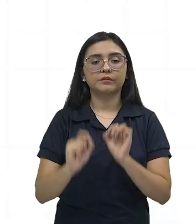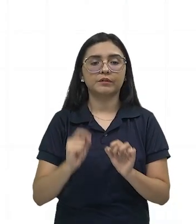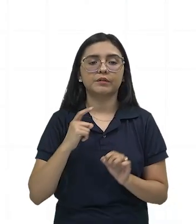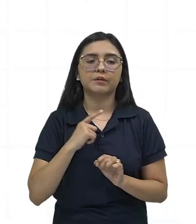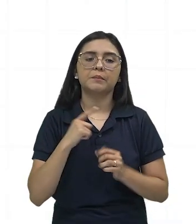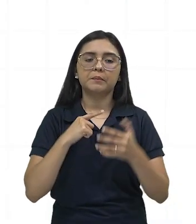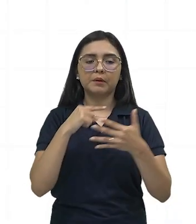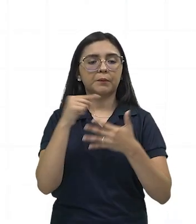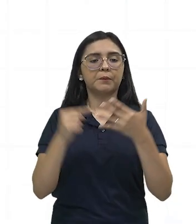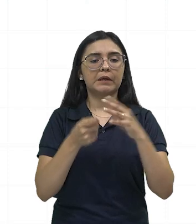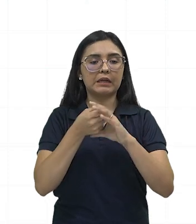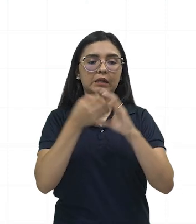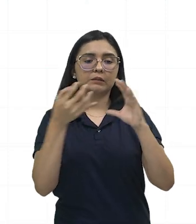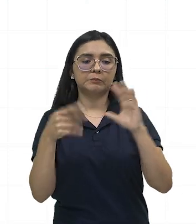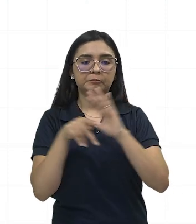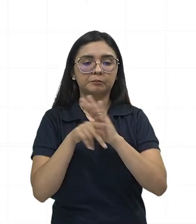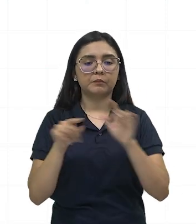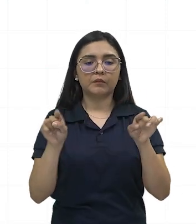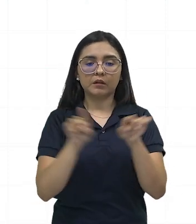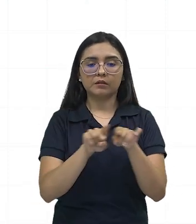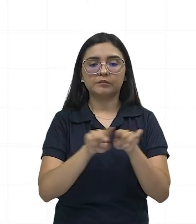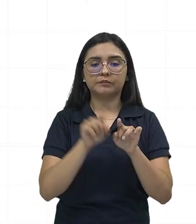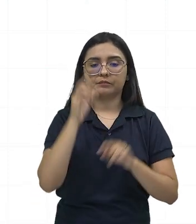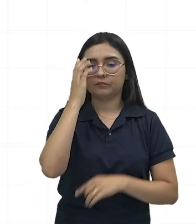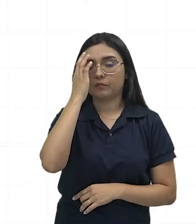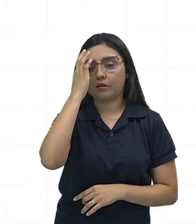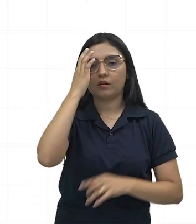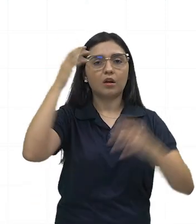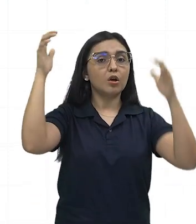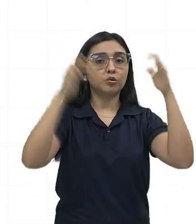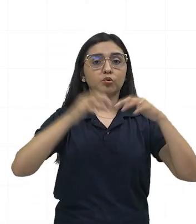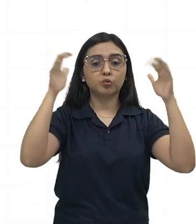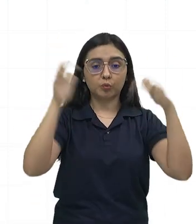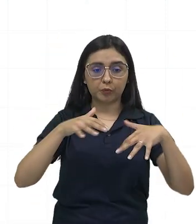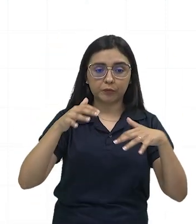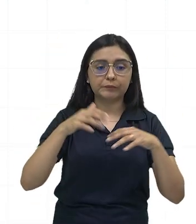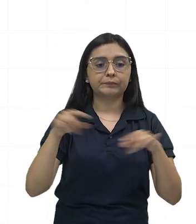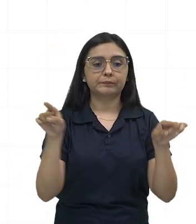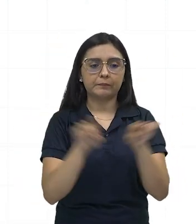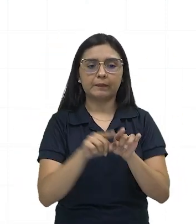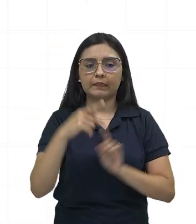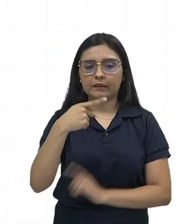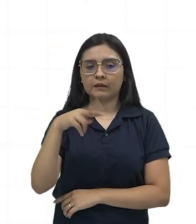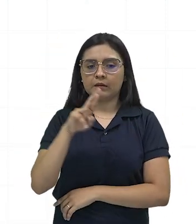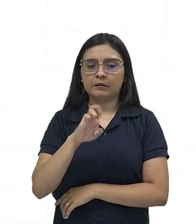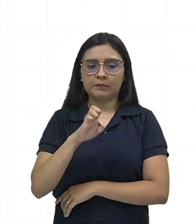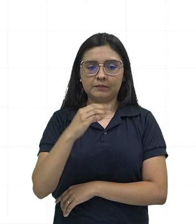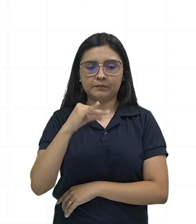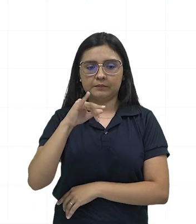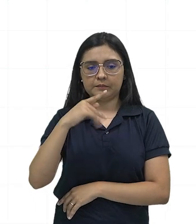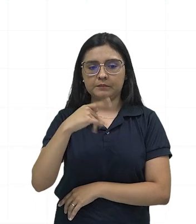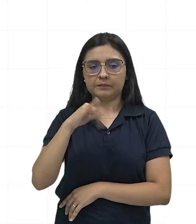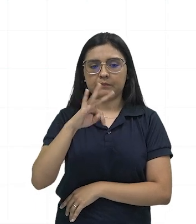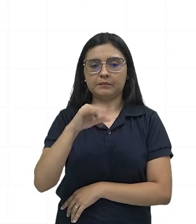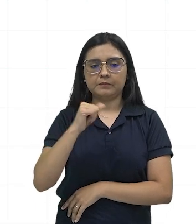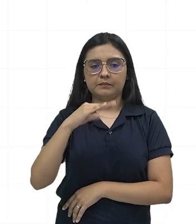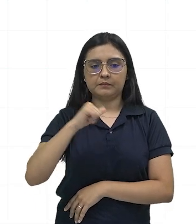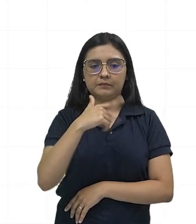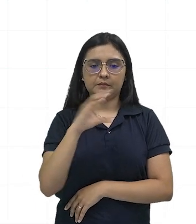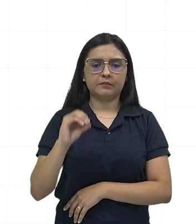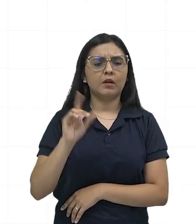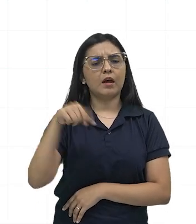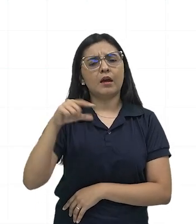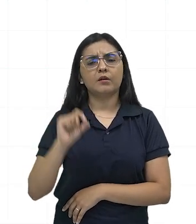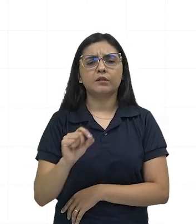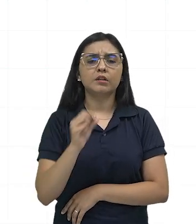nossas características, nós temos aí a precipitação média de aproximadamente